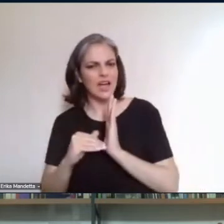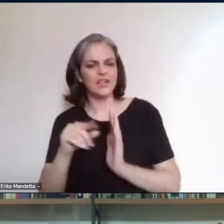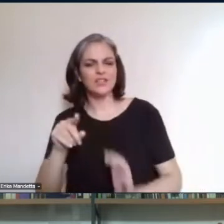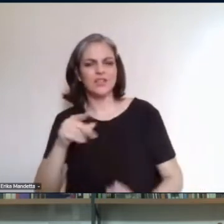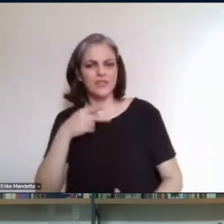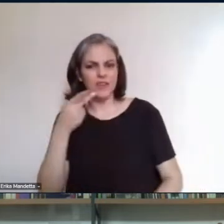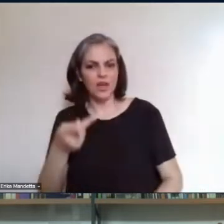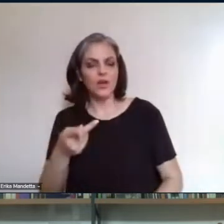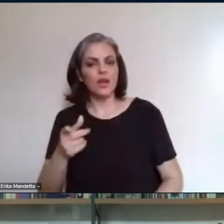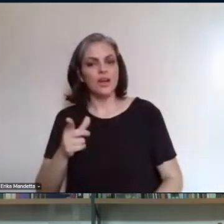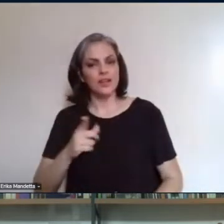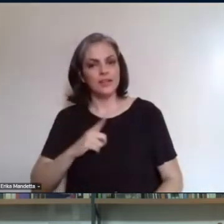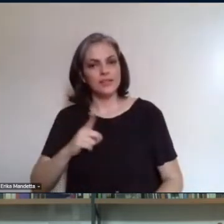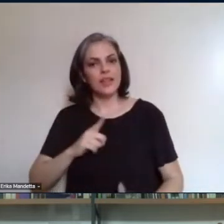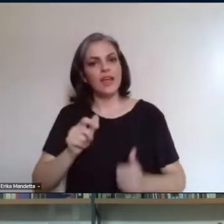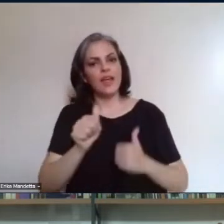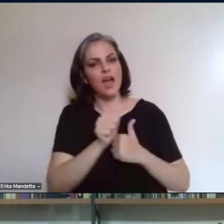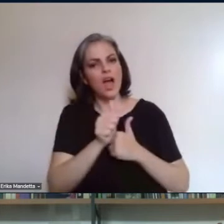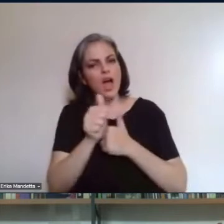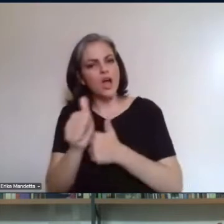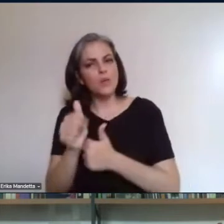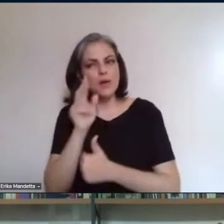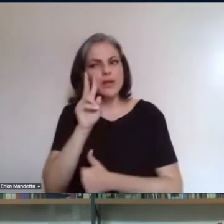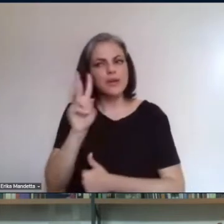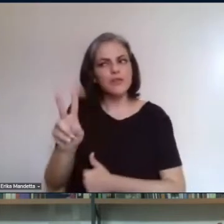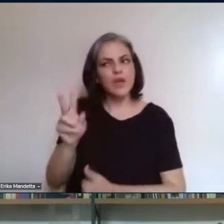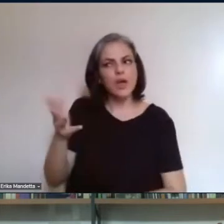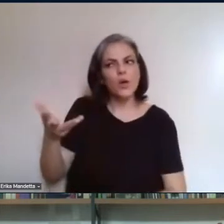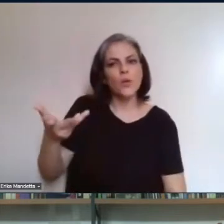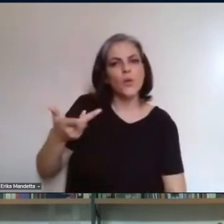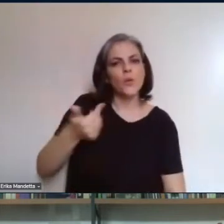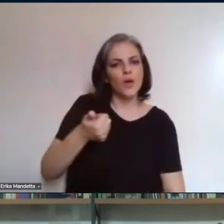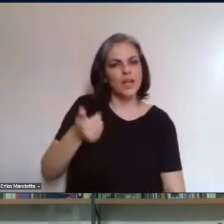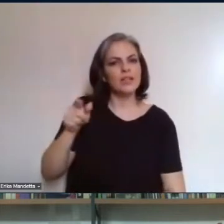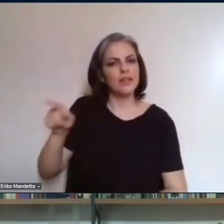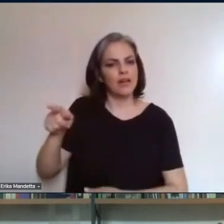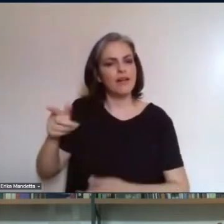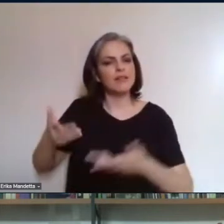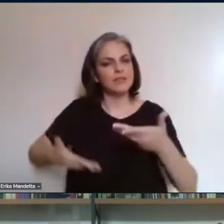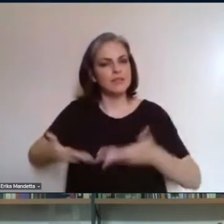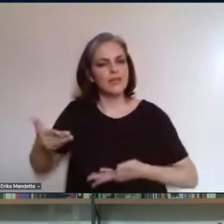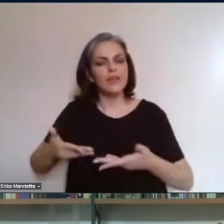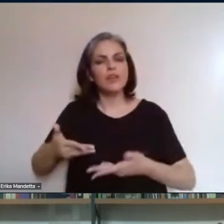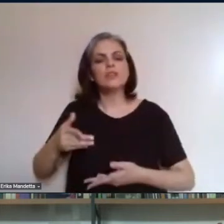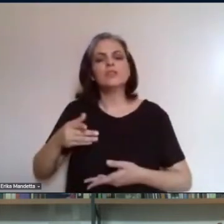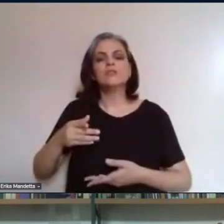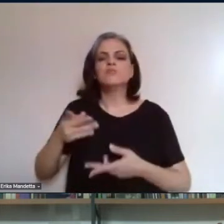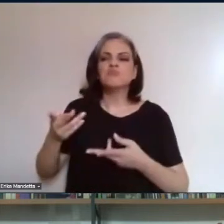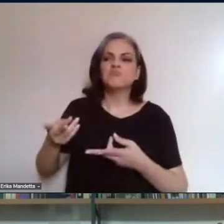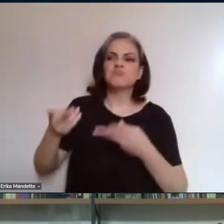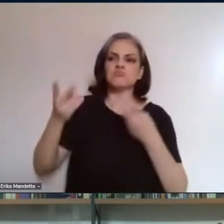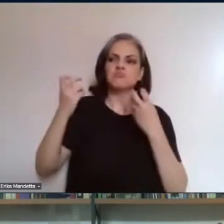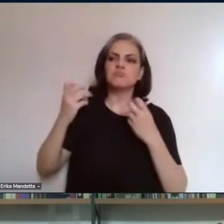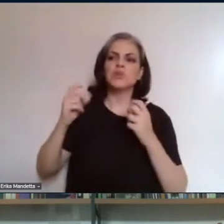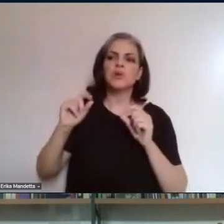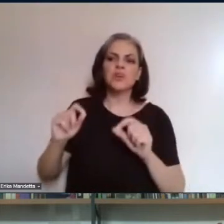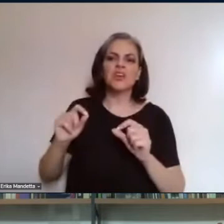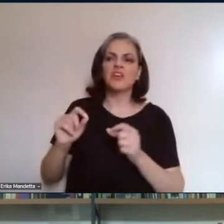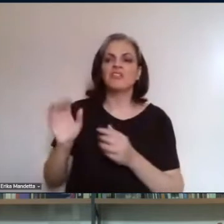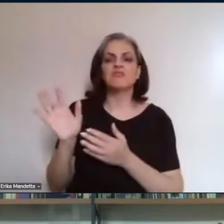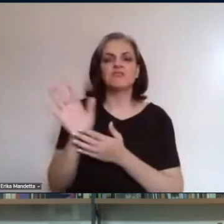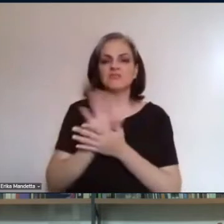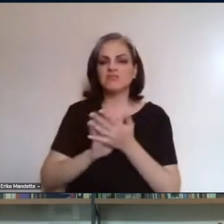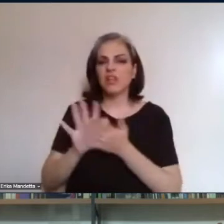monitoramento da qualidade dos serviços, eles informaram que não tinha nenhum dado